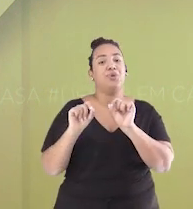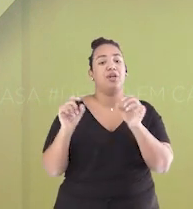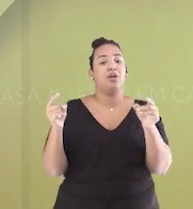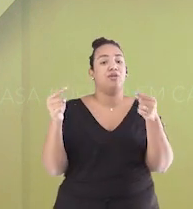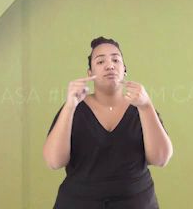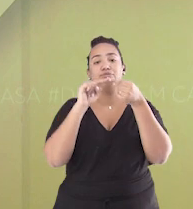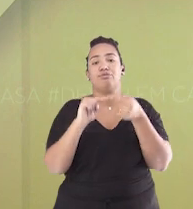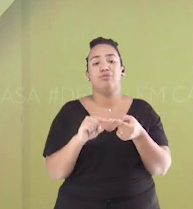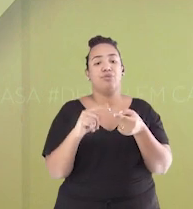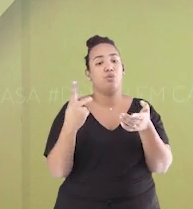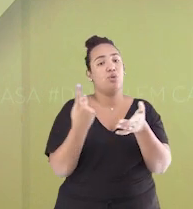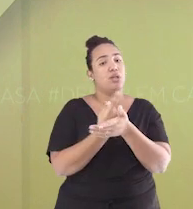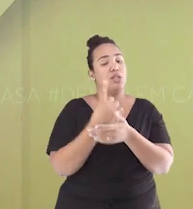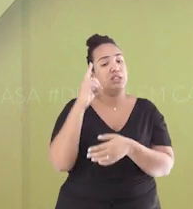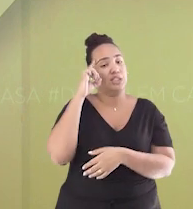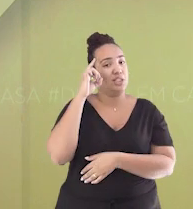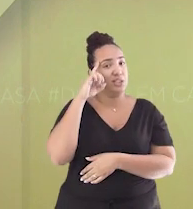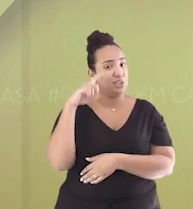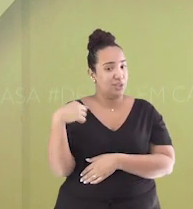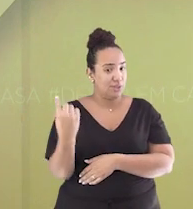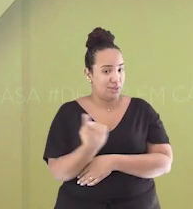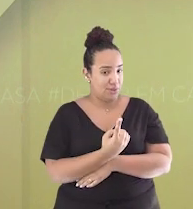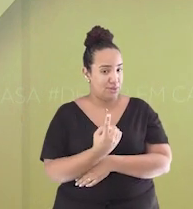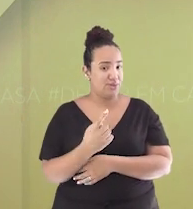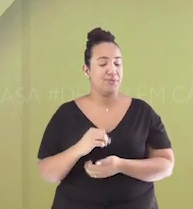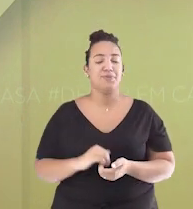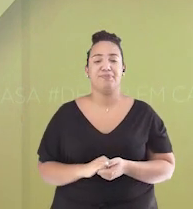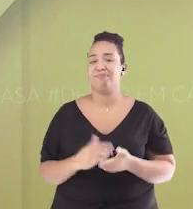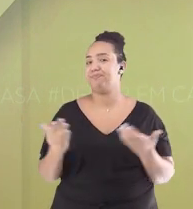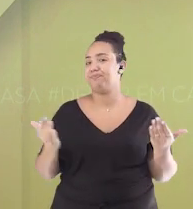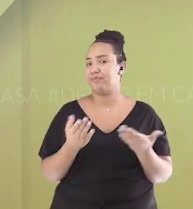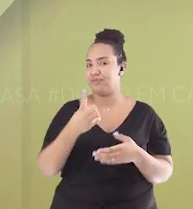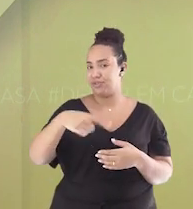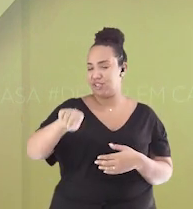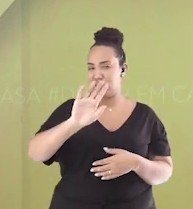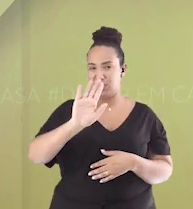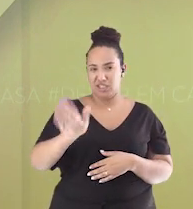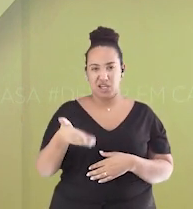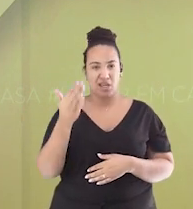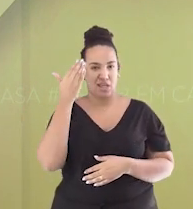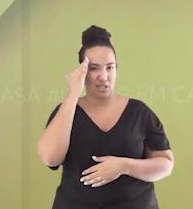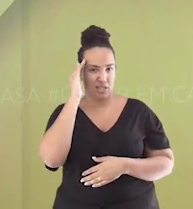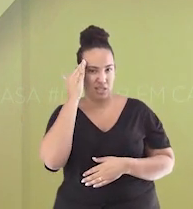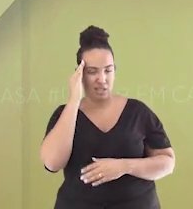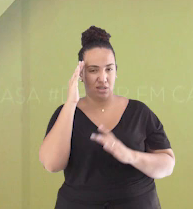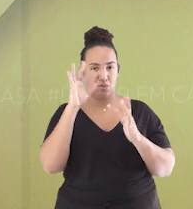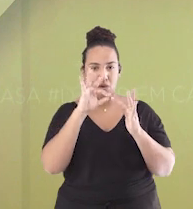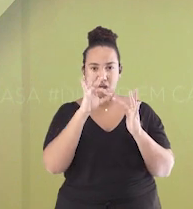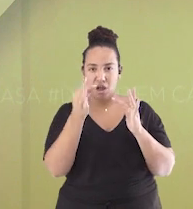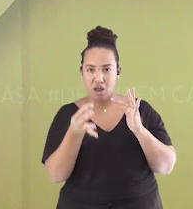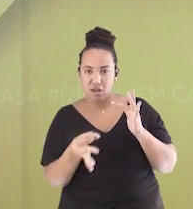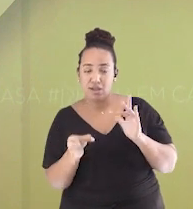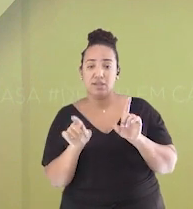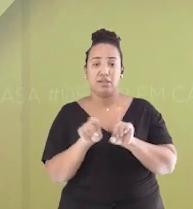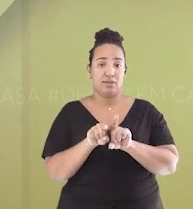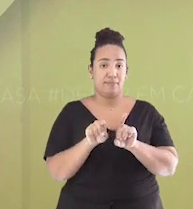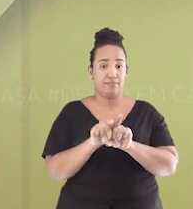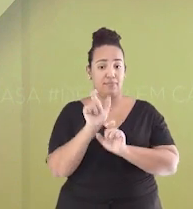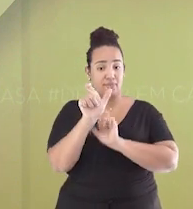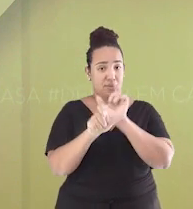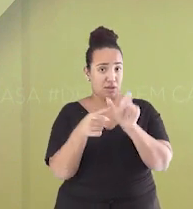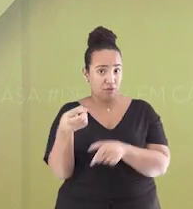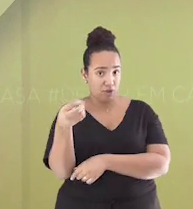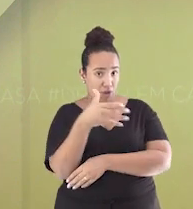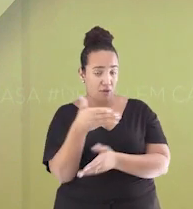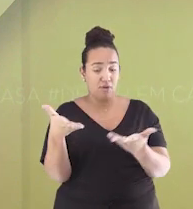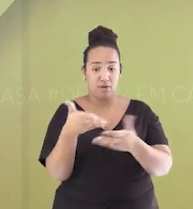no nosso dia a dia. Já que vocês aprenderam sobre o que são arcaísmo e neologismo,